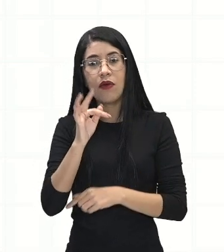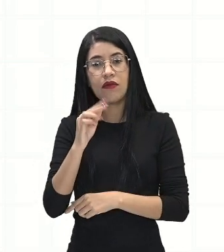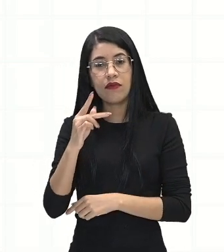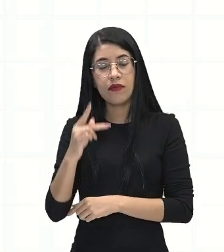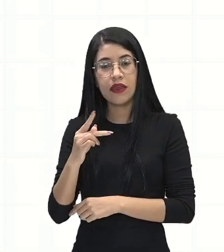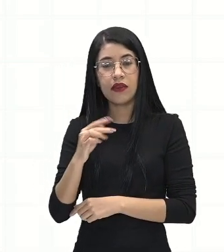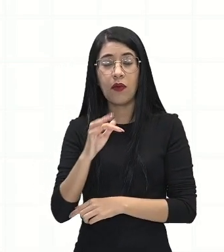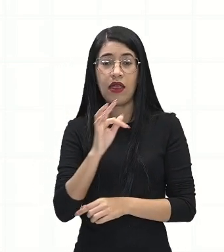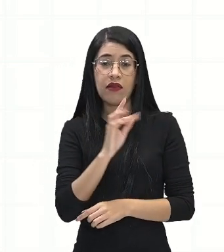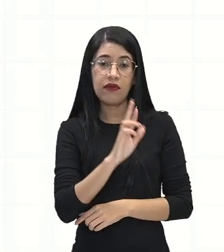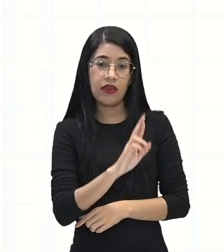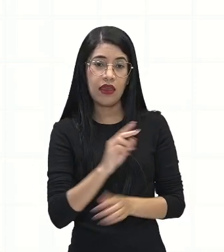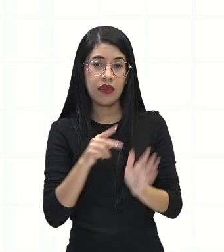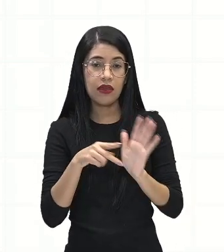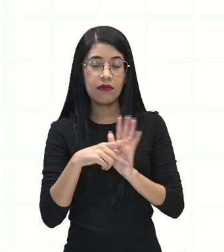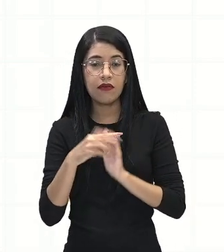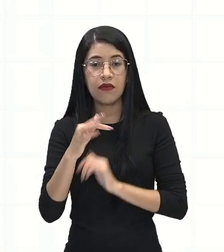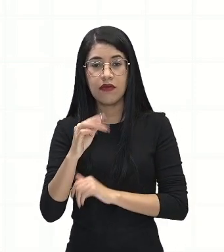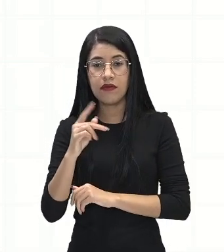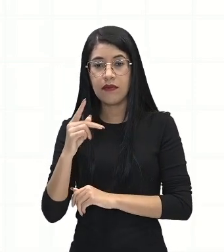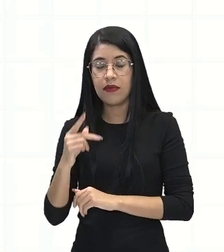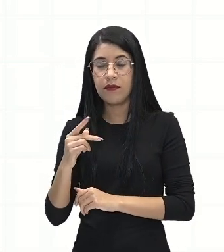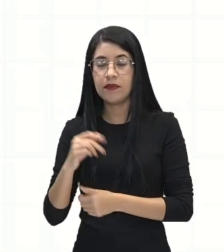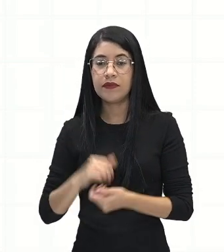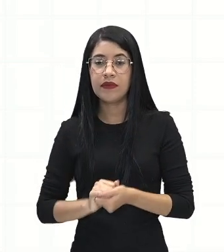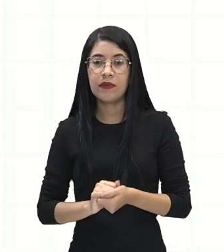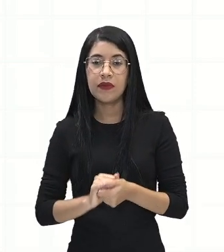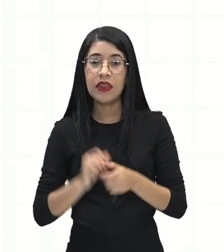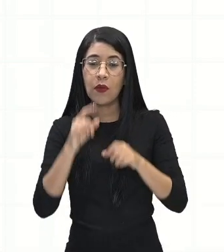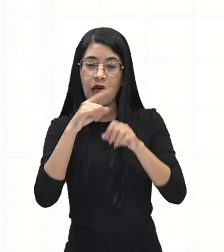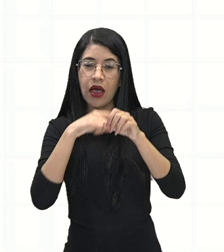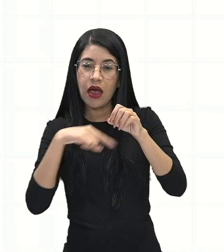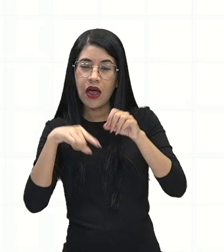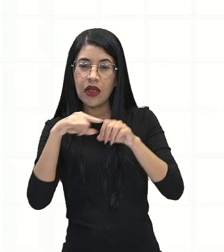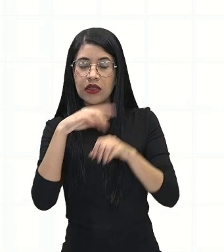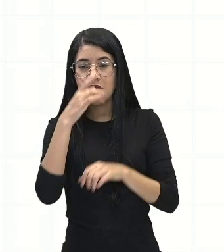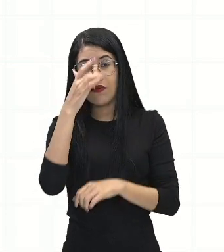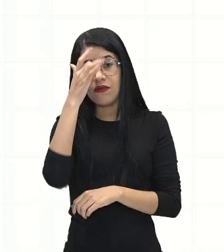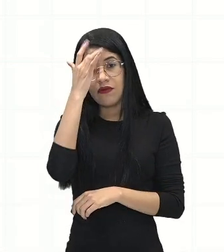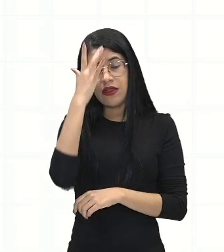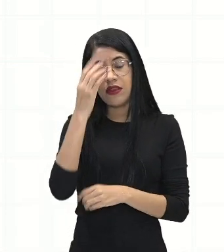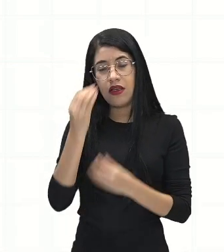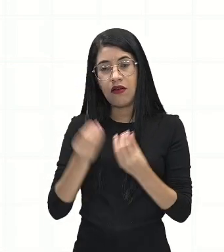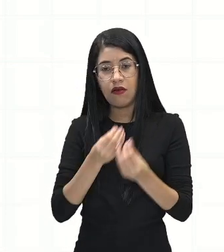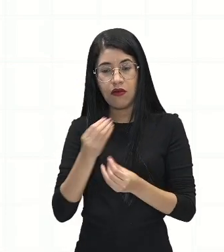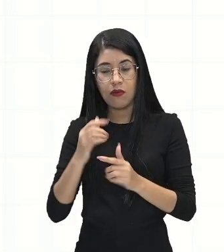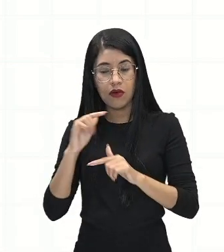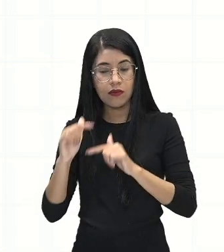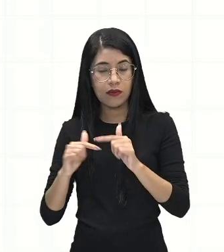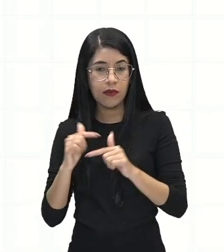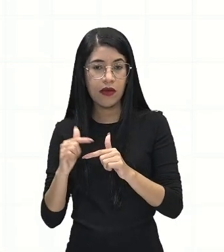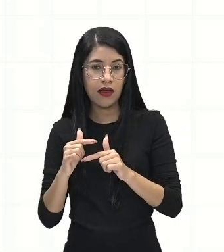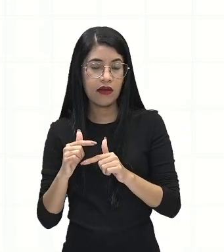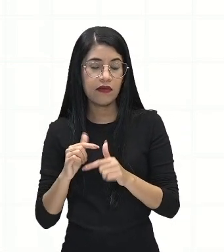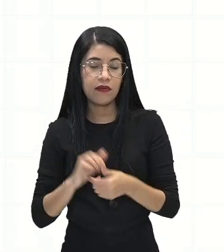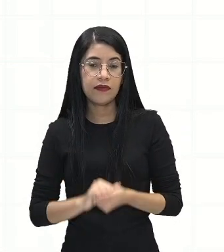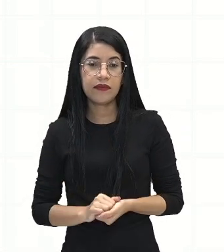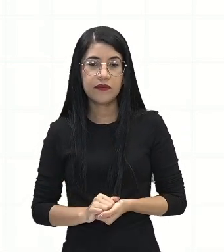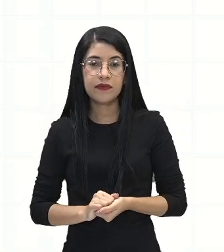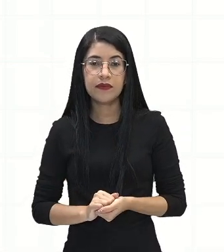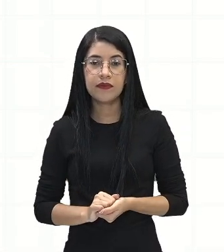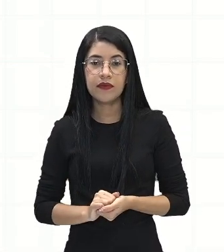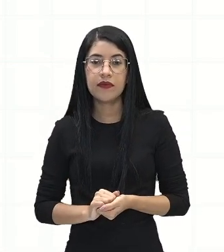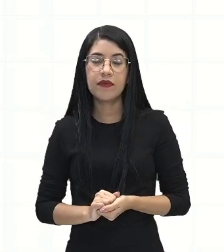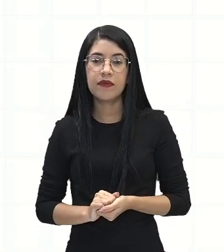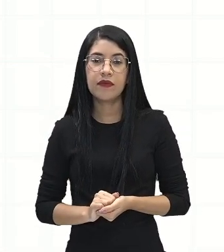certo? Então, ela vai fazer essa roldana e ela vai apenas facilitar esse trabalho, né? Esse trabalho aí de